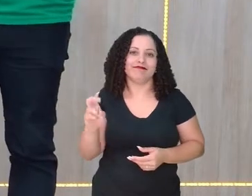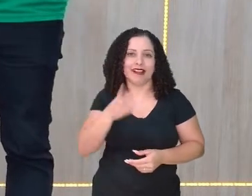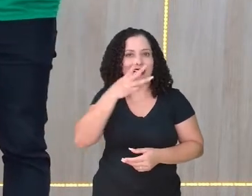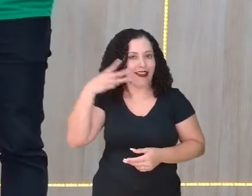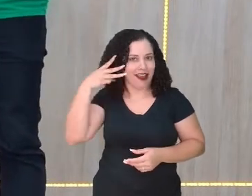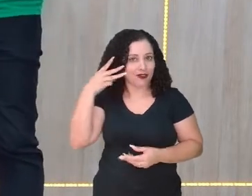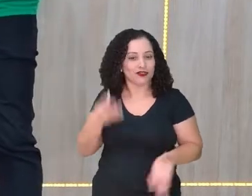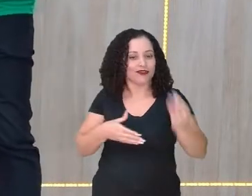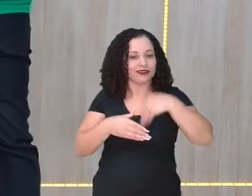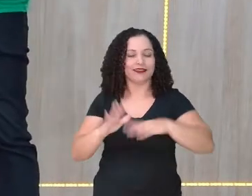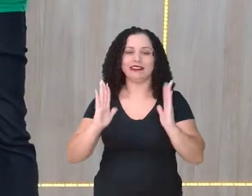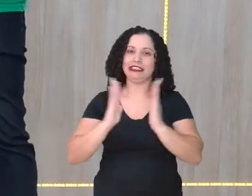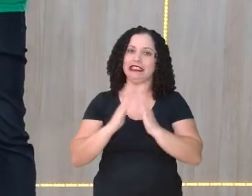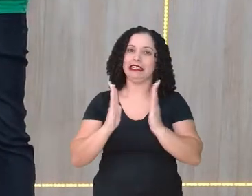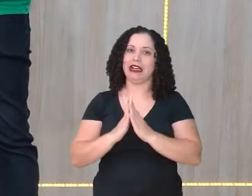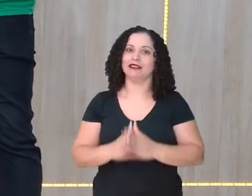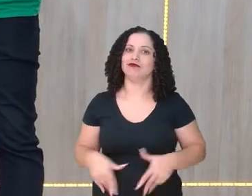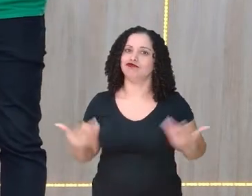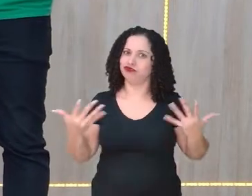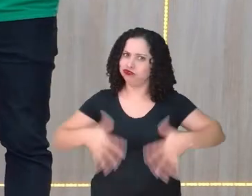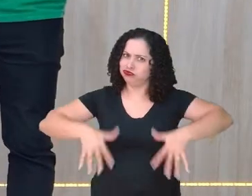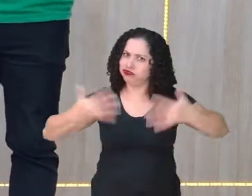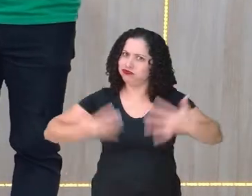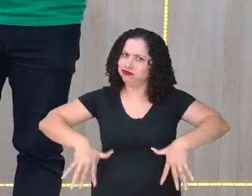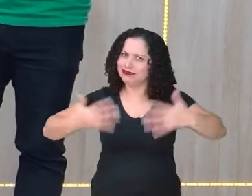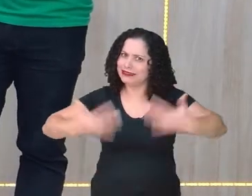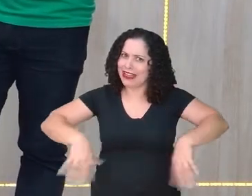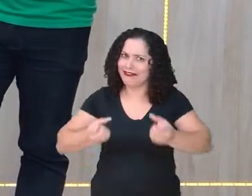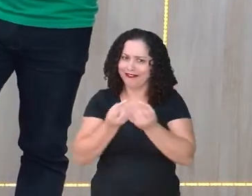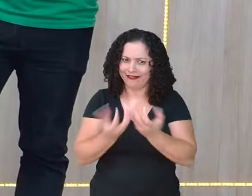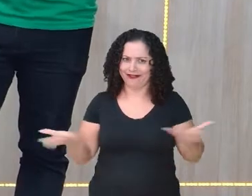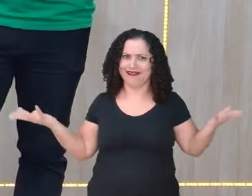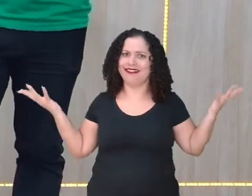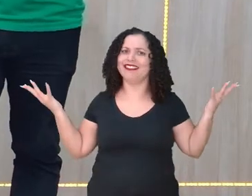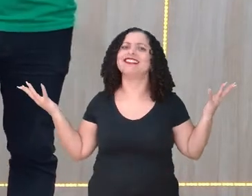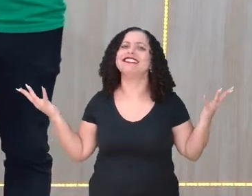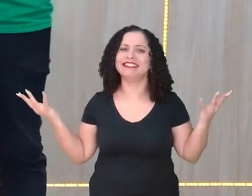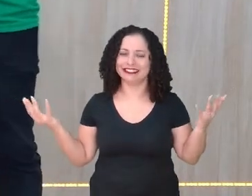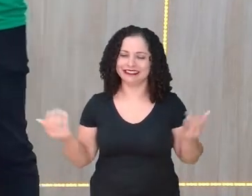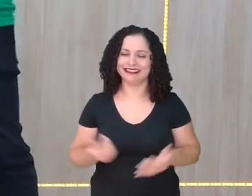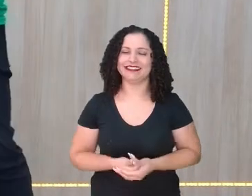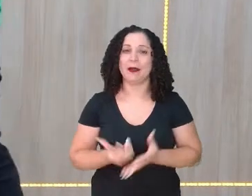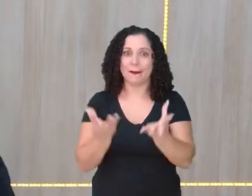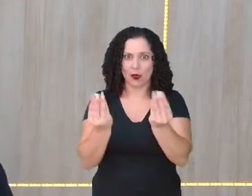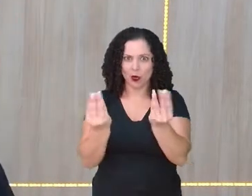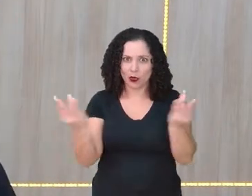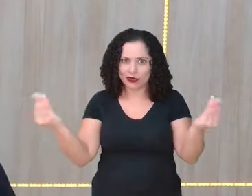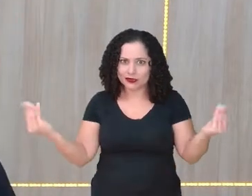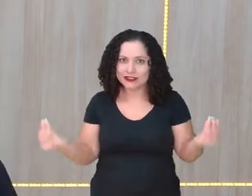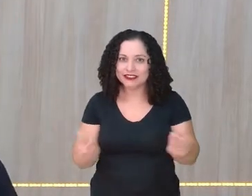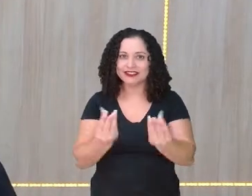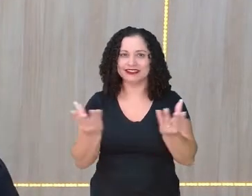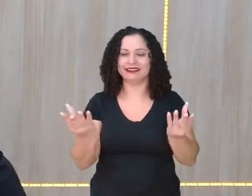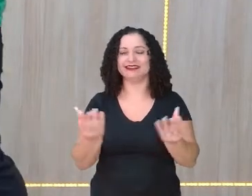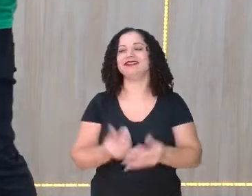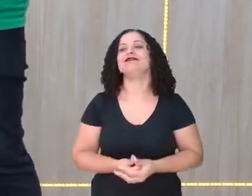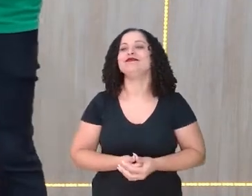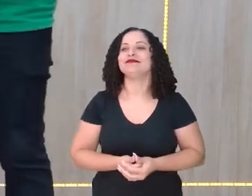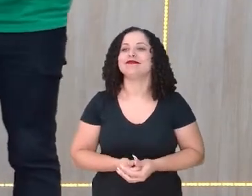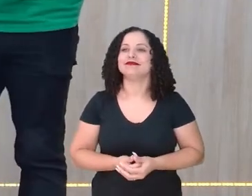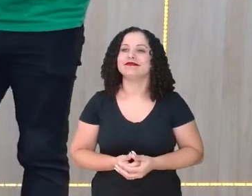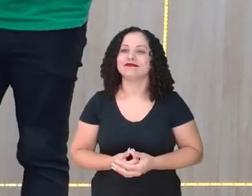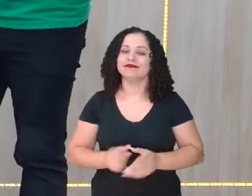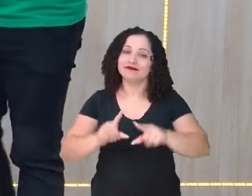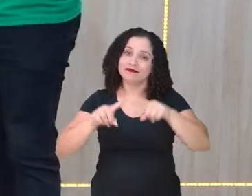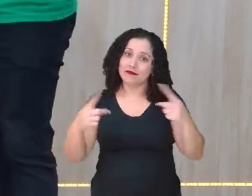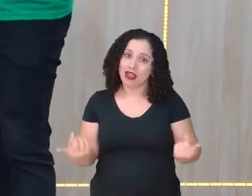15 gatos na sua casa. Não, isso já é quase meu Deus do céu, quanto gatinho, né? Mas aí os devotos de São